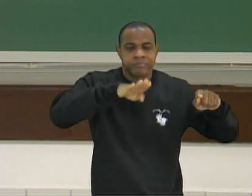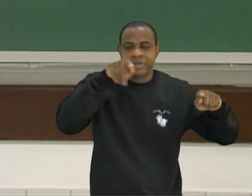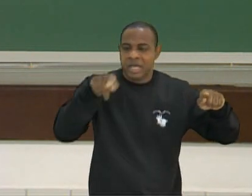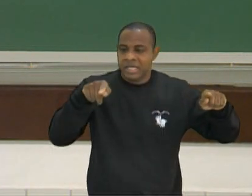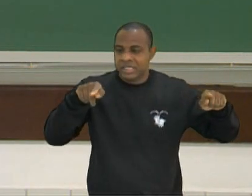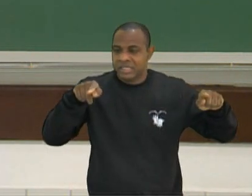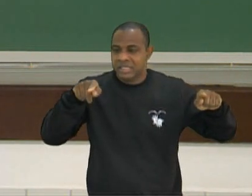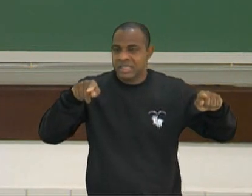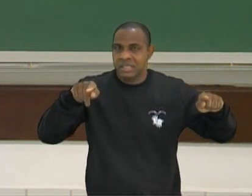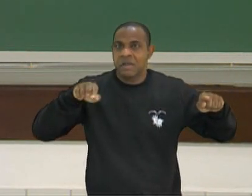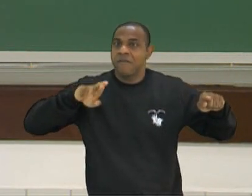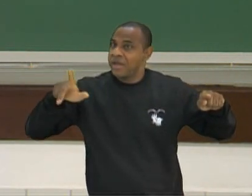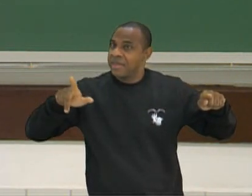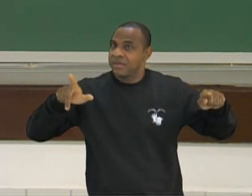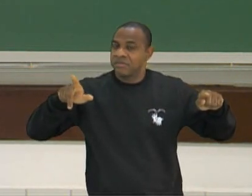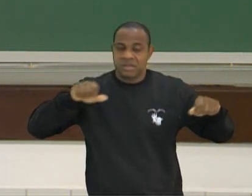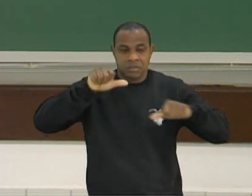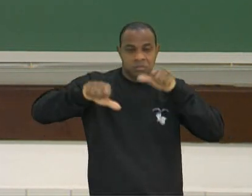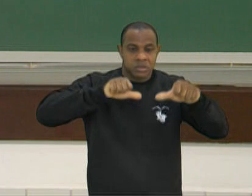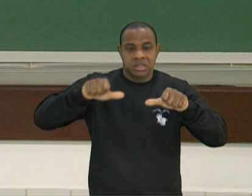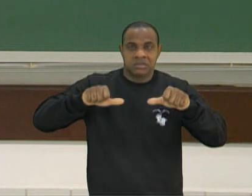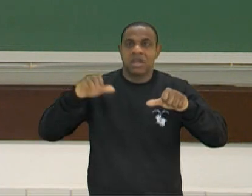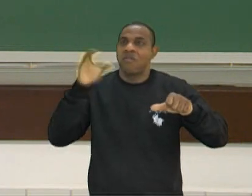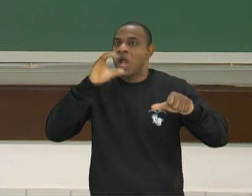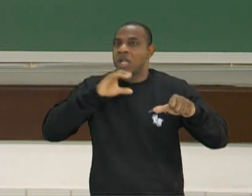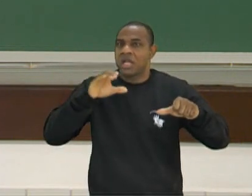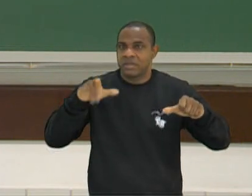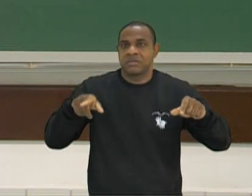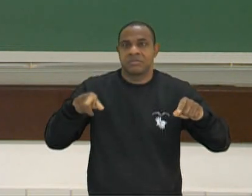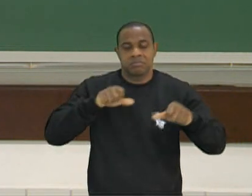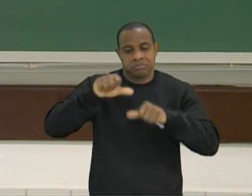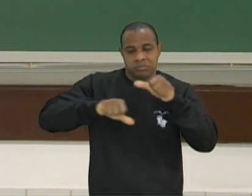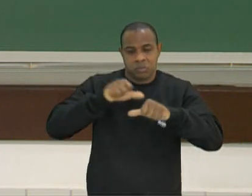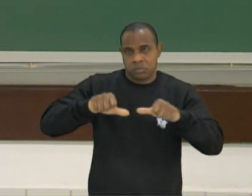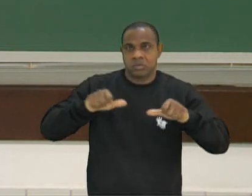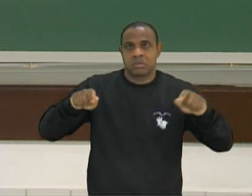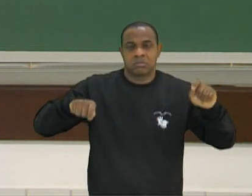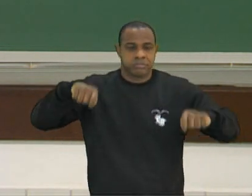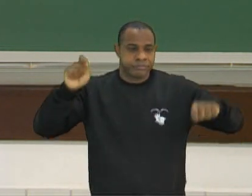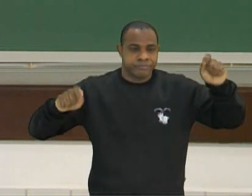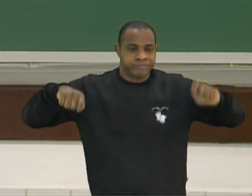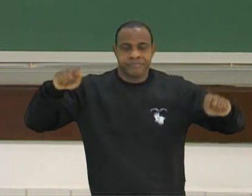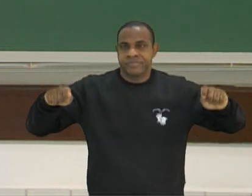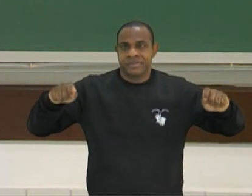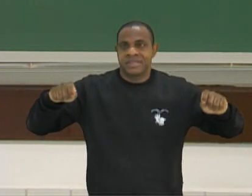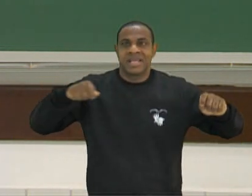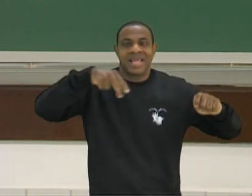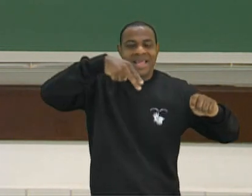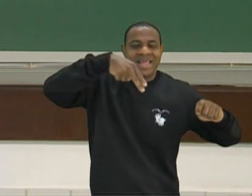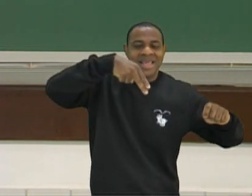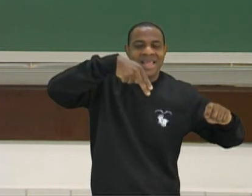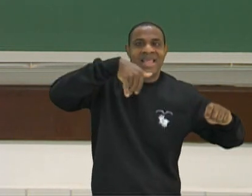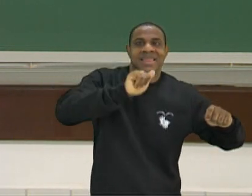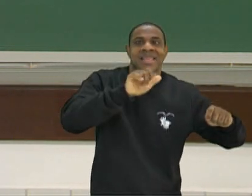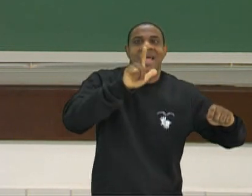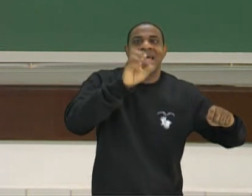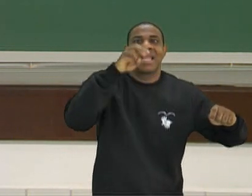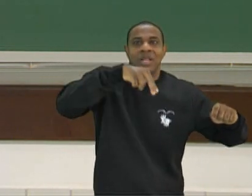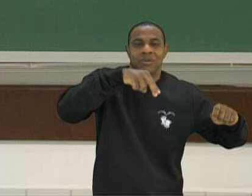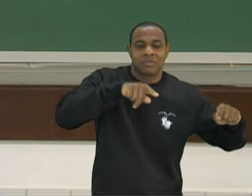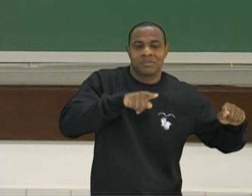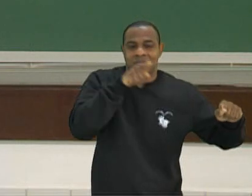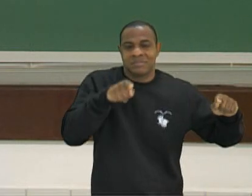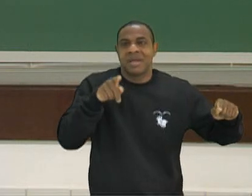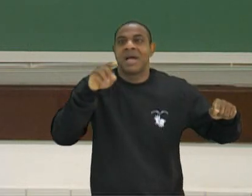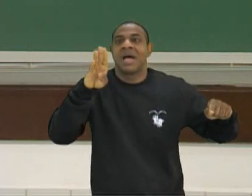assim, vai ter mudança? Vai. Velocidade de propagação também se altera. O comprimento de onda também vai modificar.